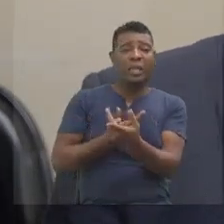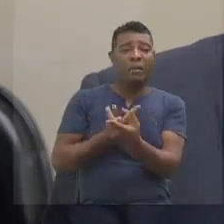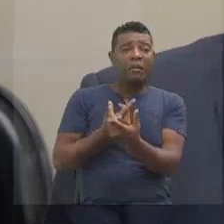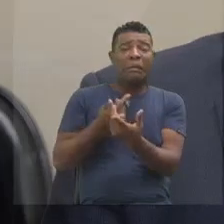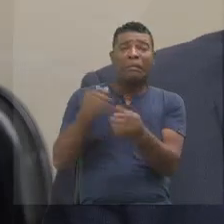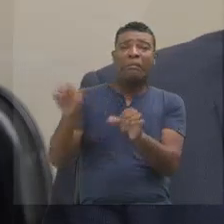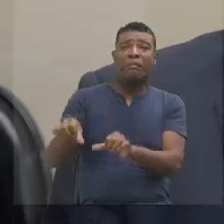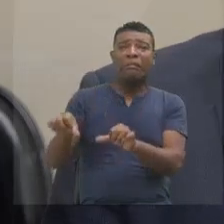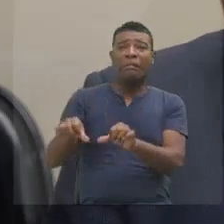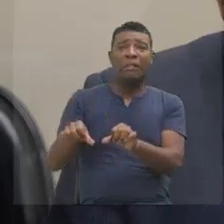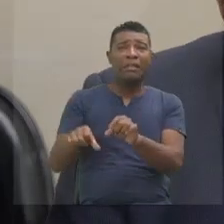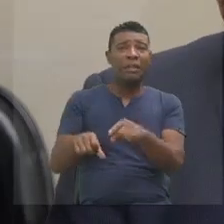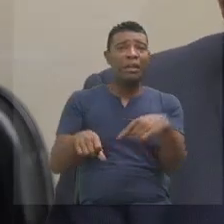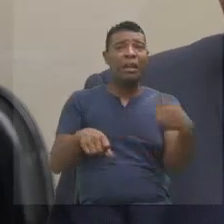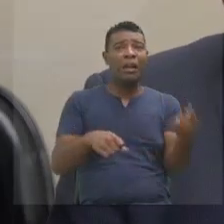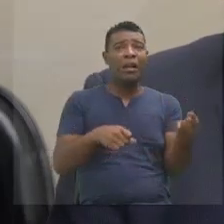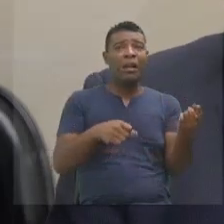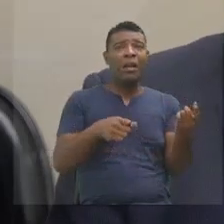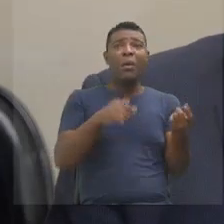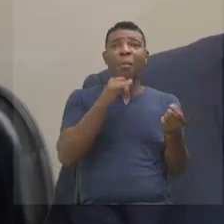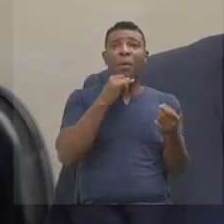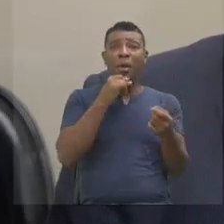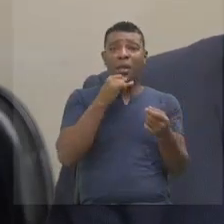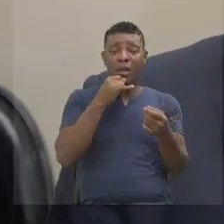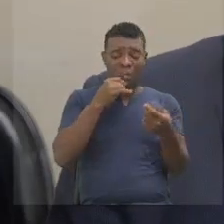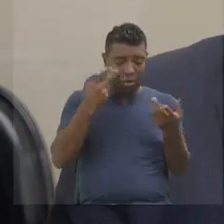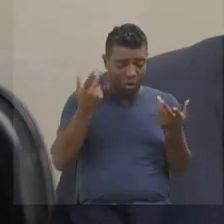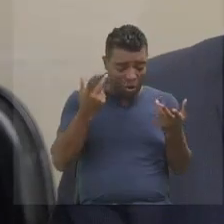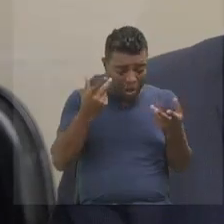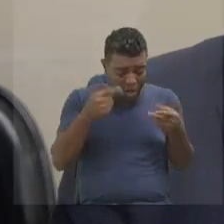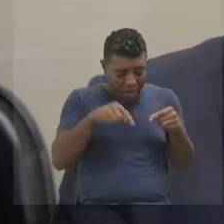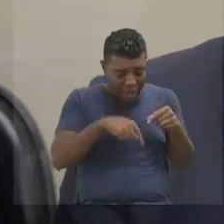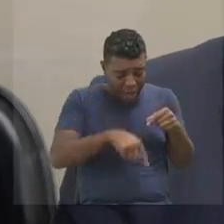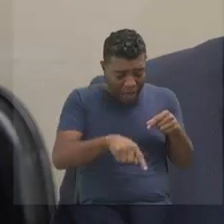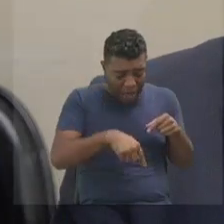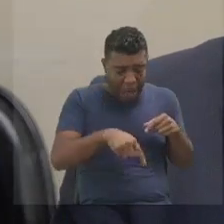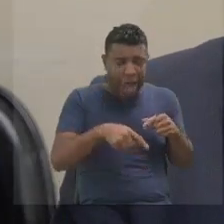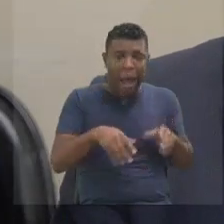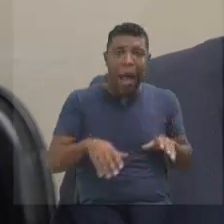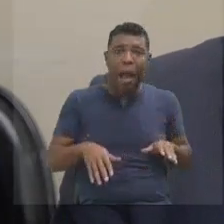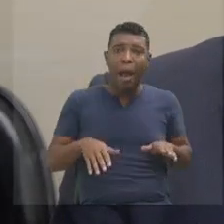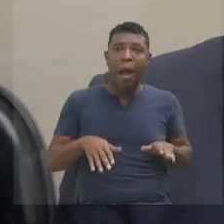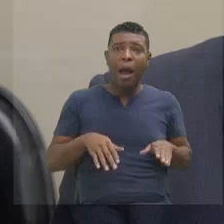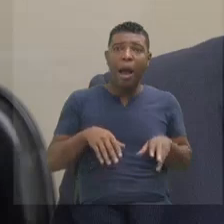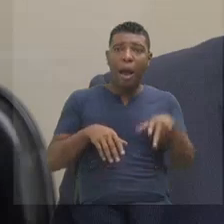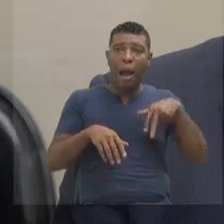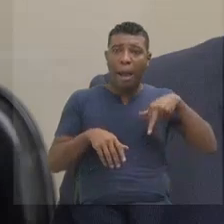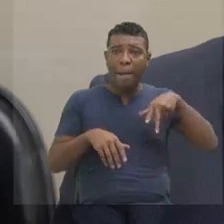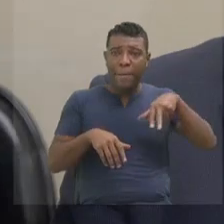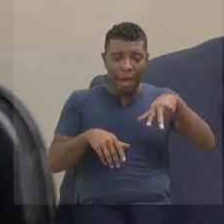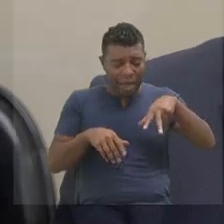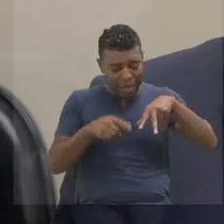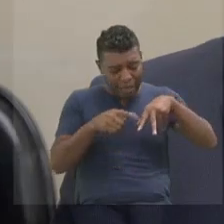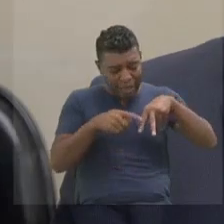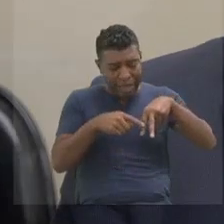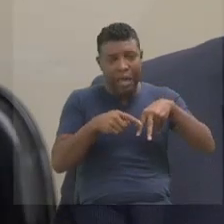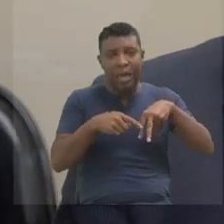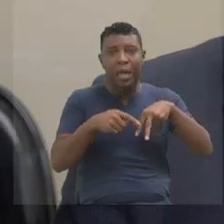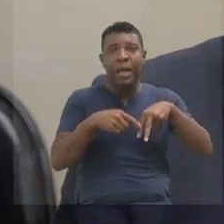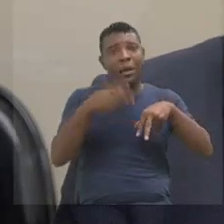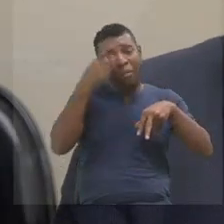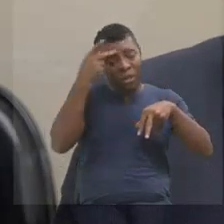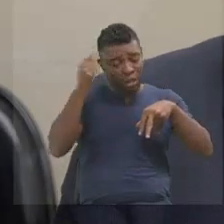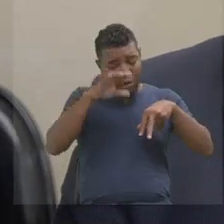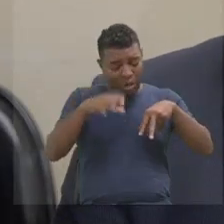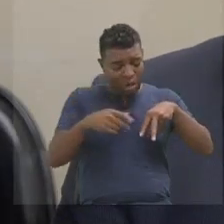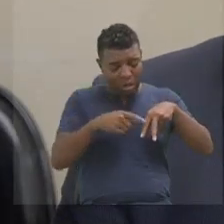uma perna uma trans tibial Doutor Wilson a pessoa coloca a posse e vai participar de uma maratona compete na maratona